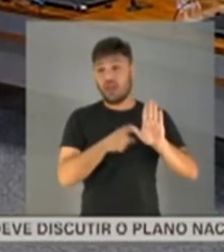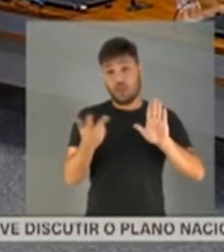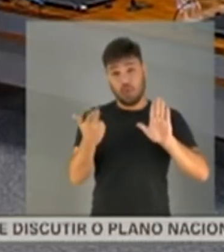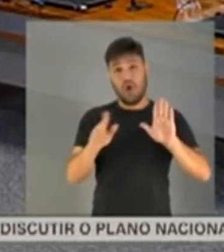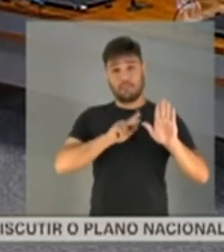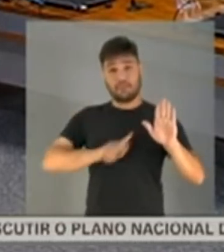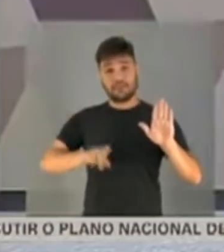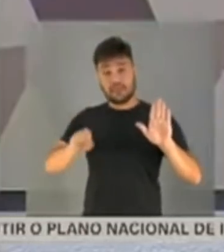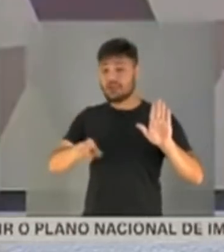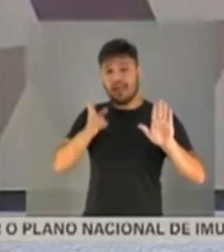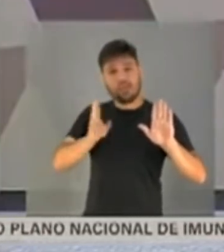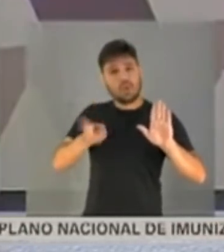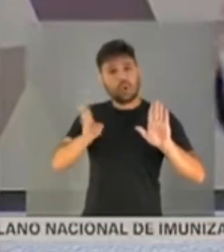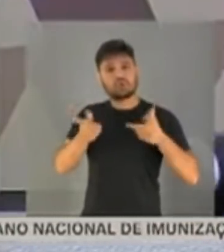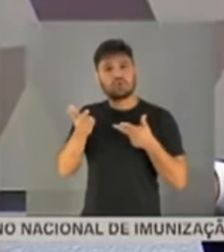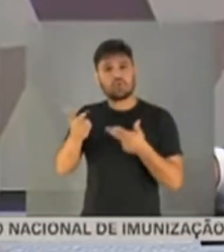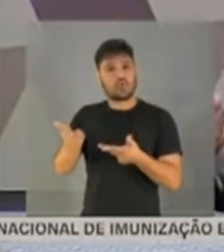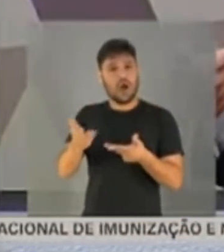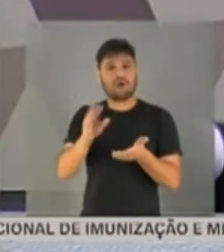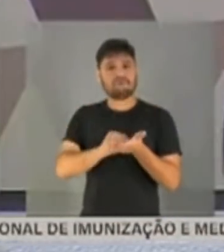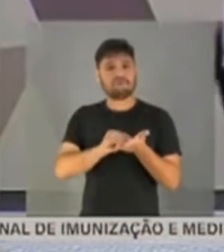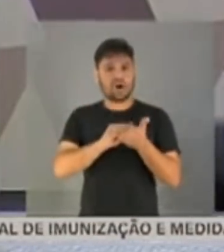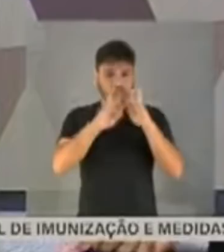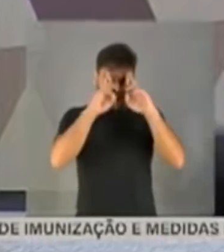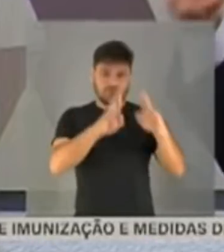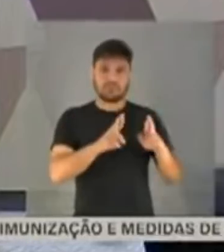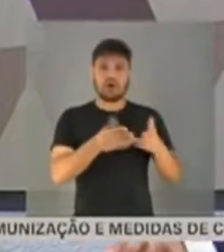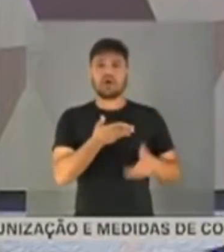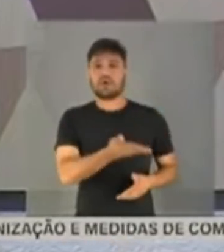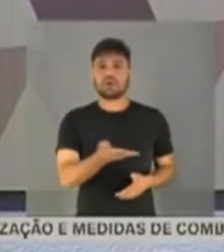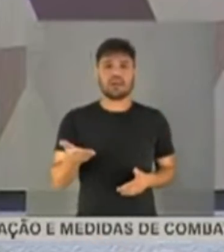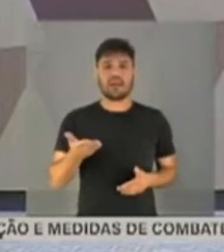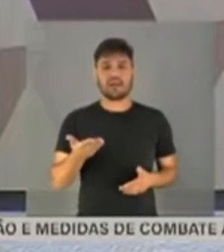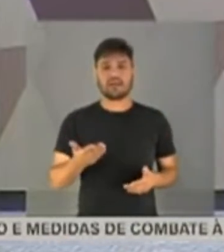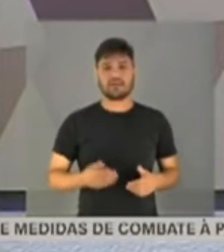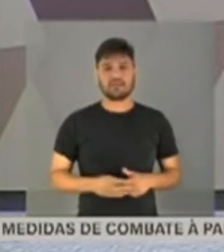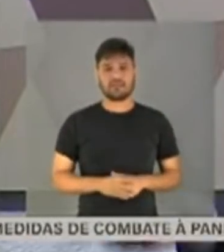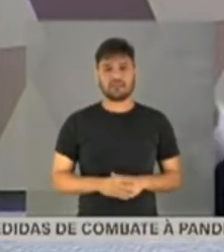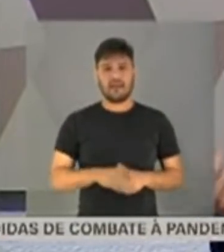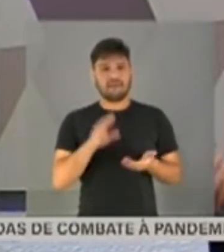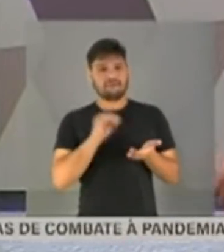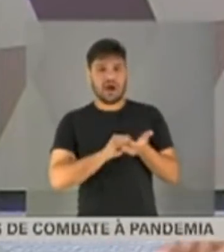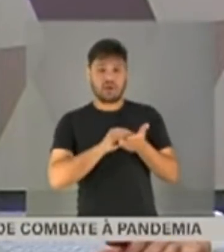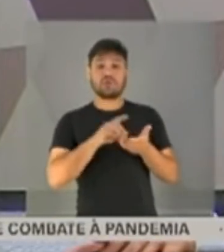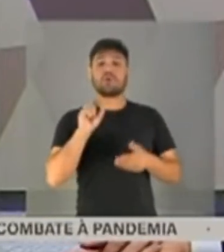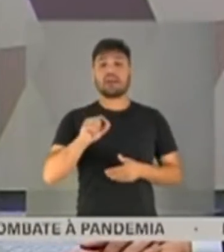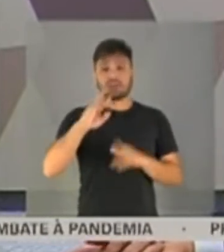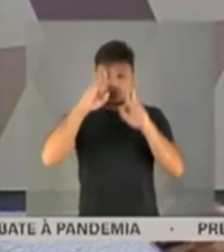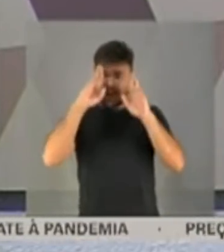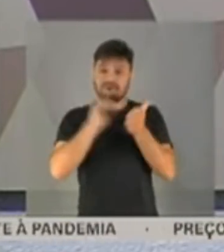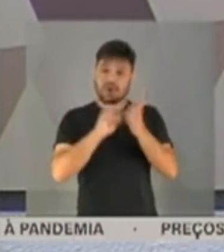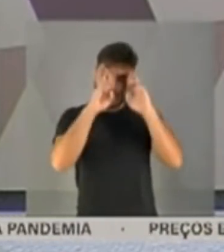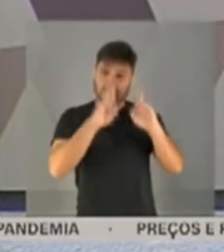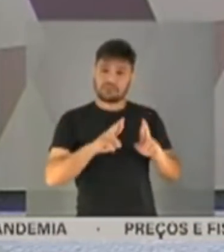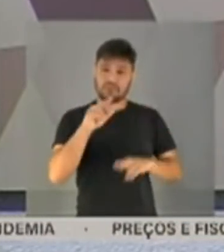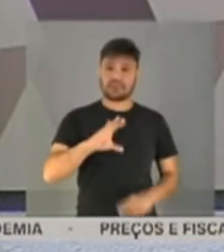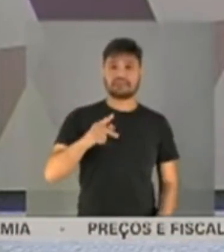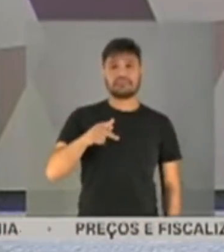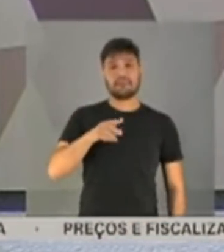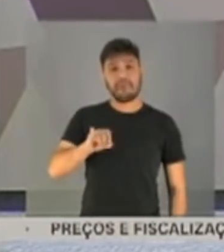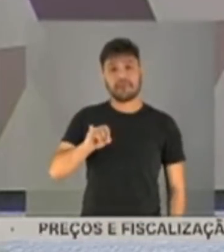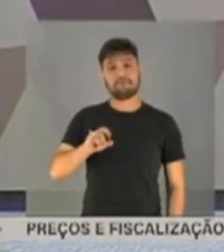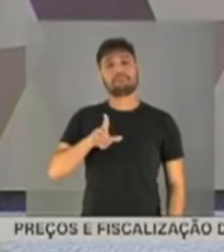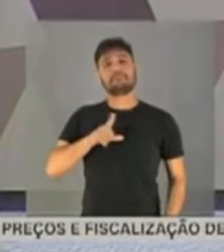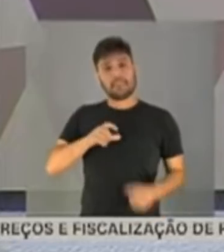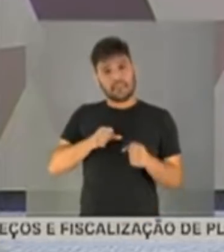ele continua a fazê-lo em desrespeito a uma instituição da República, que é a Comissão Parlamentar de Inquérito, com